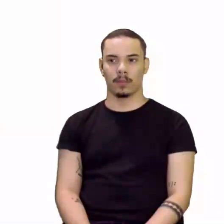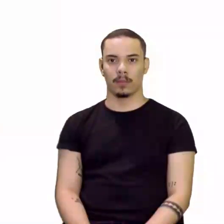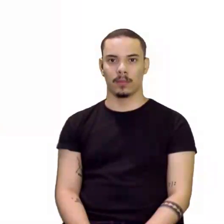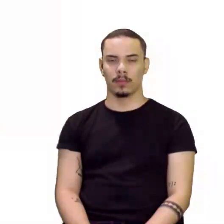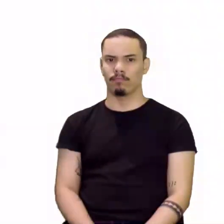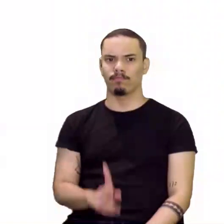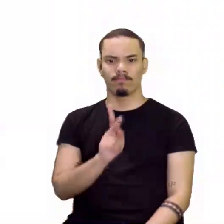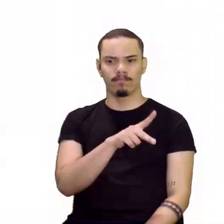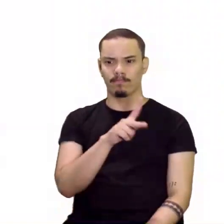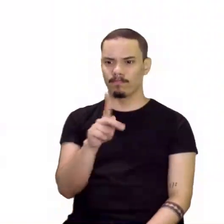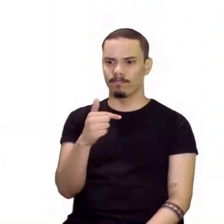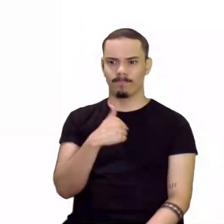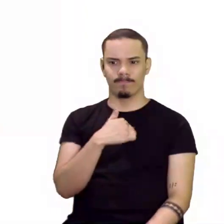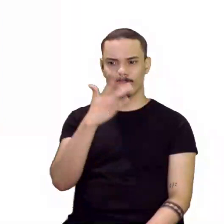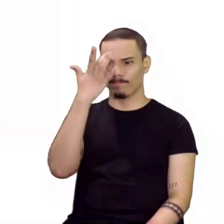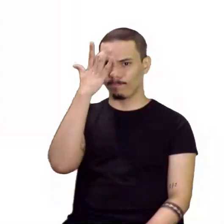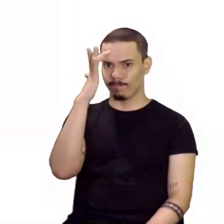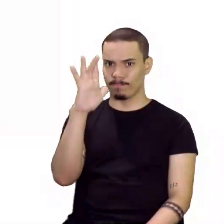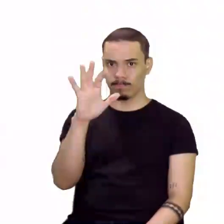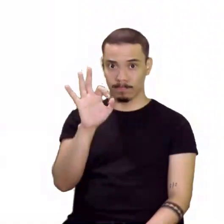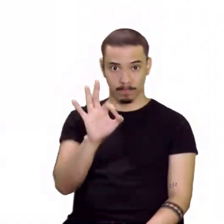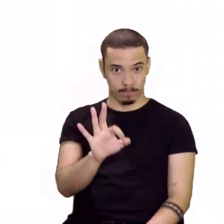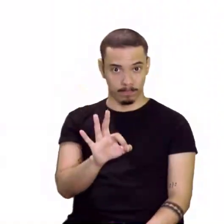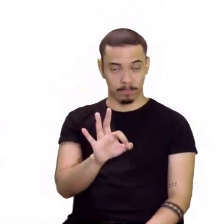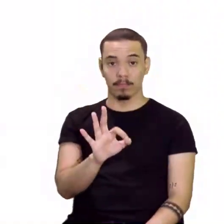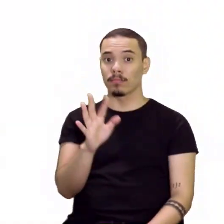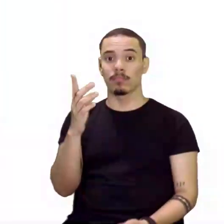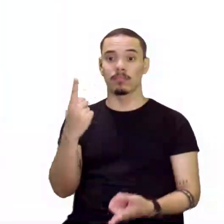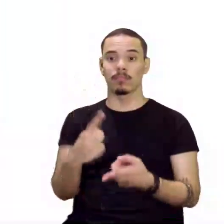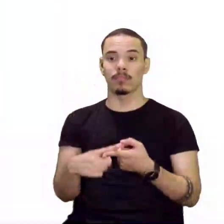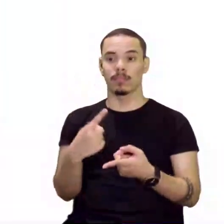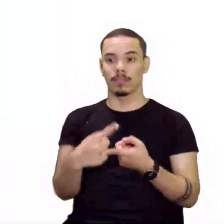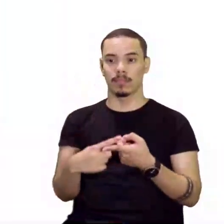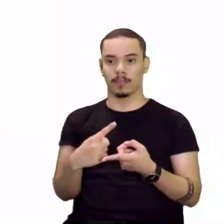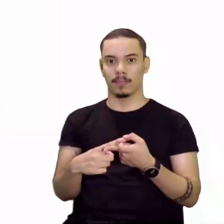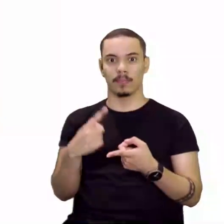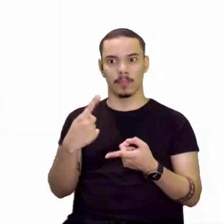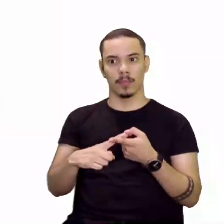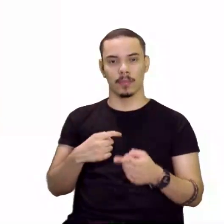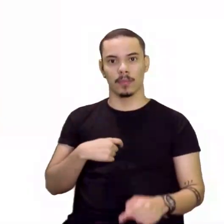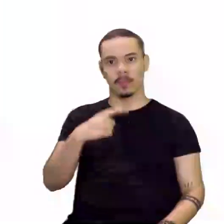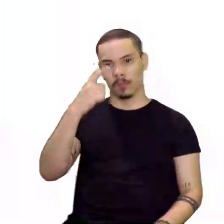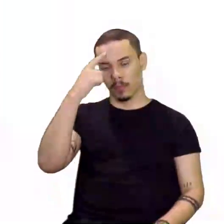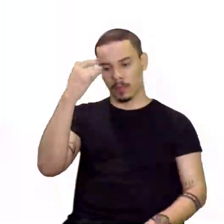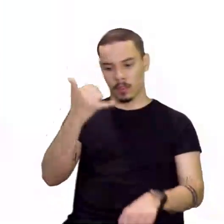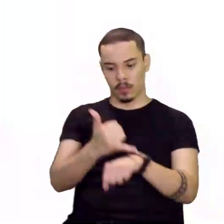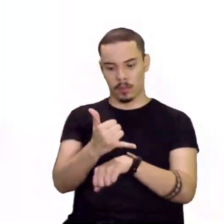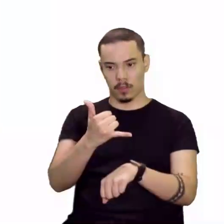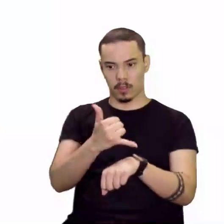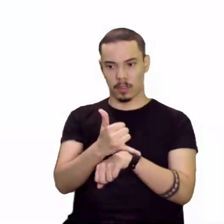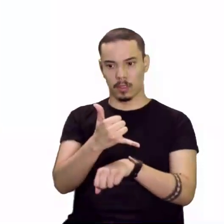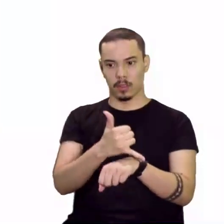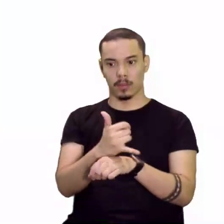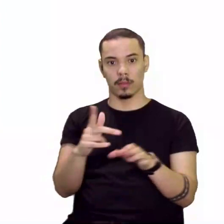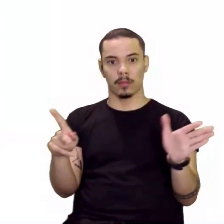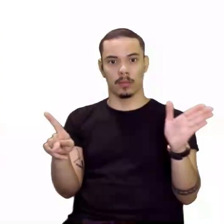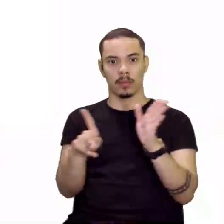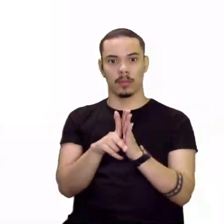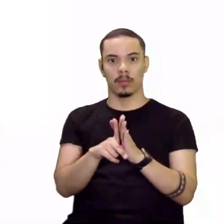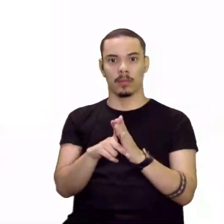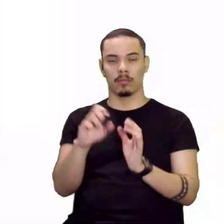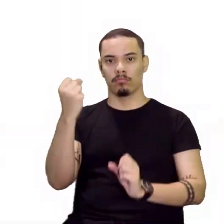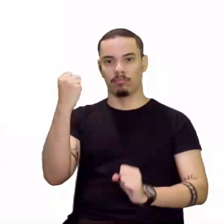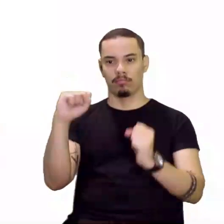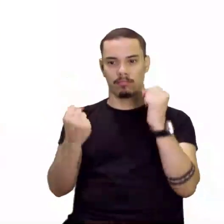Professor, não sabia disso. É mesmo, rapaz? Por quê? Porque eu pensei que ferro era feito na